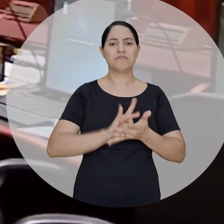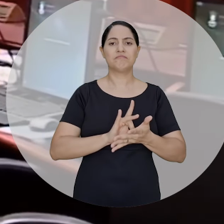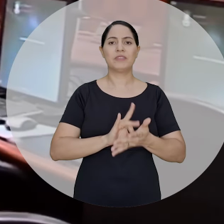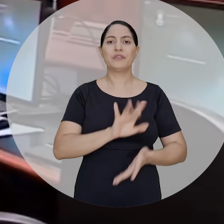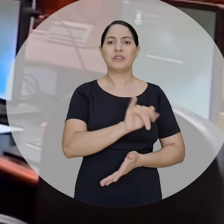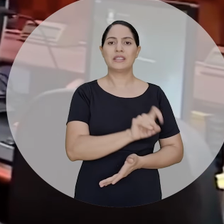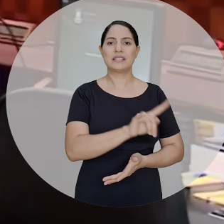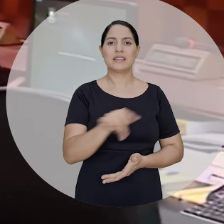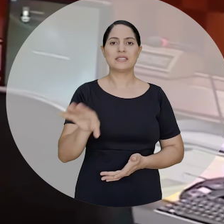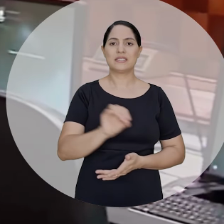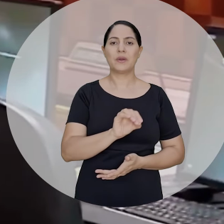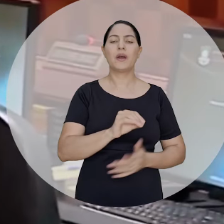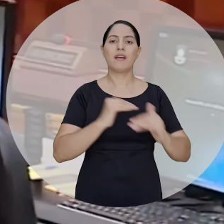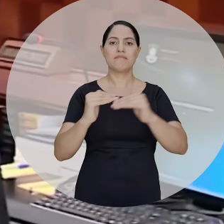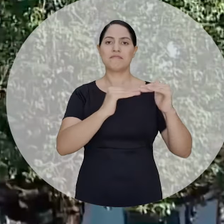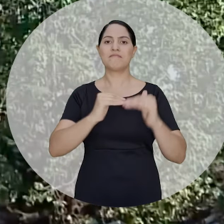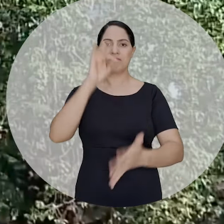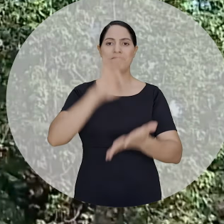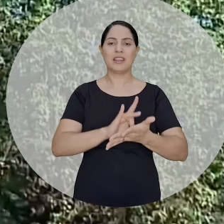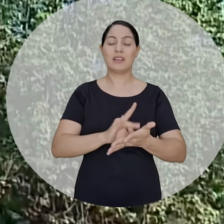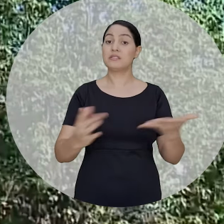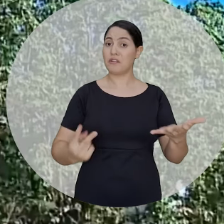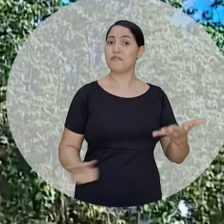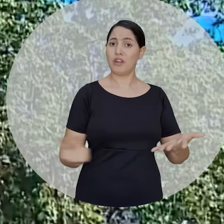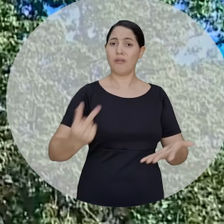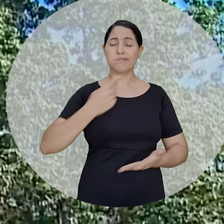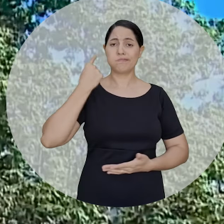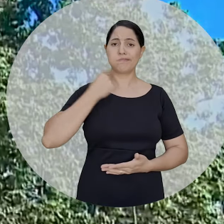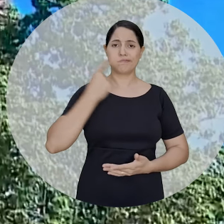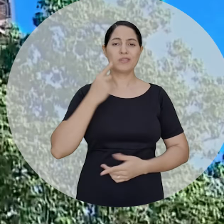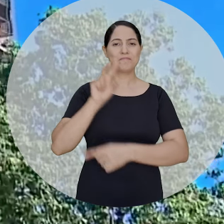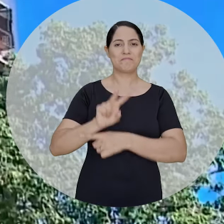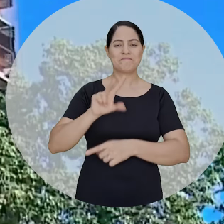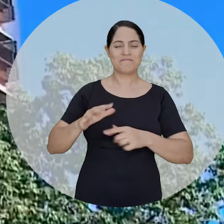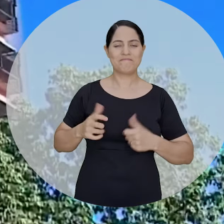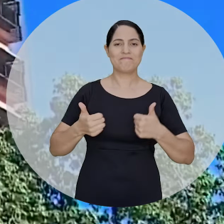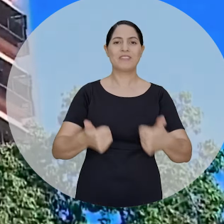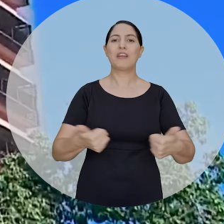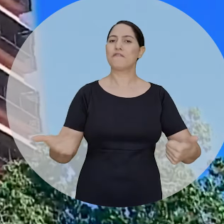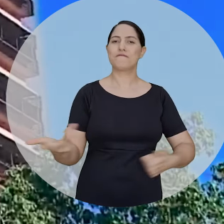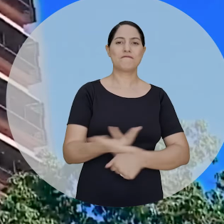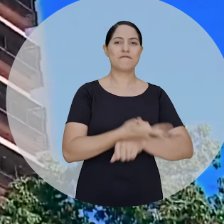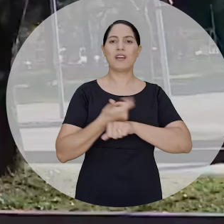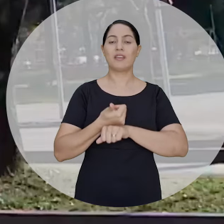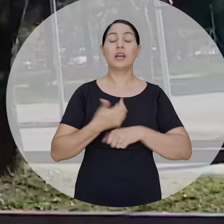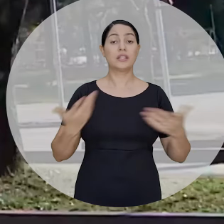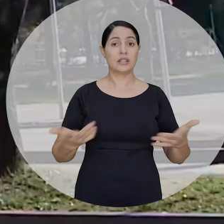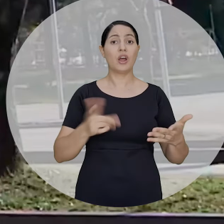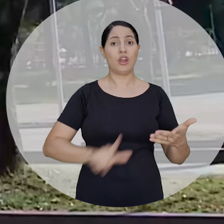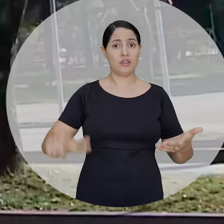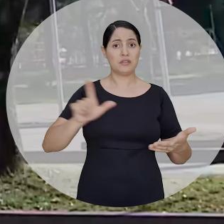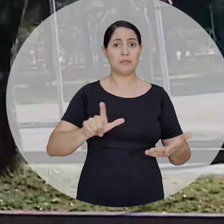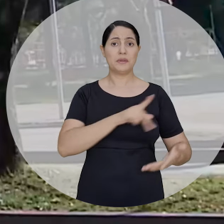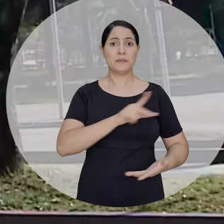que assegura maior segurança jurídica e reforça a valorização da advocacia. Ao comentar a decisão, o presidente Beto